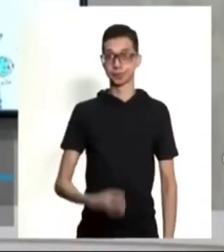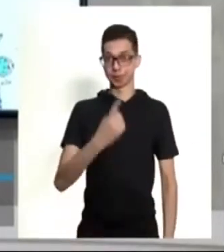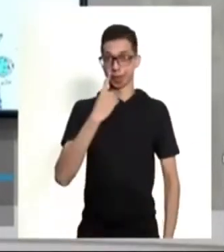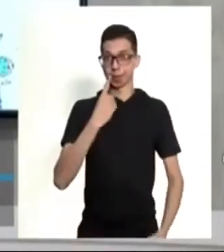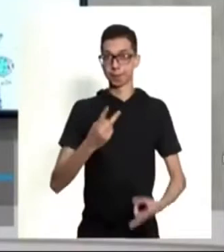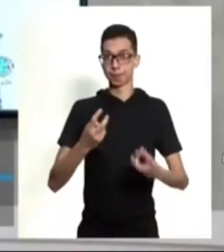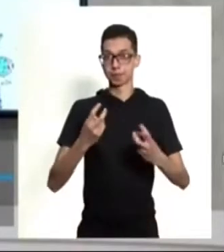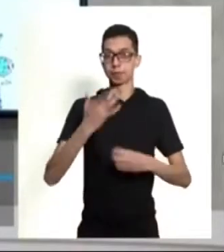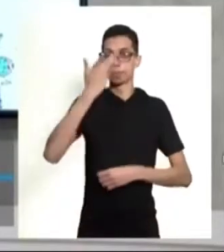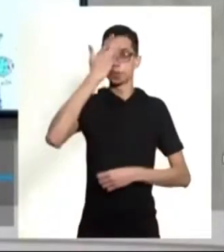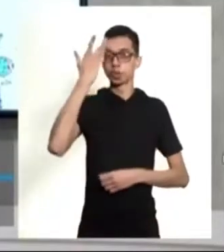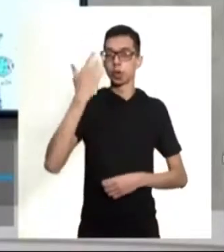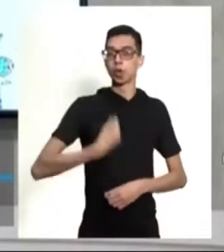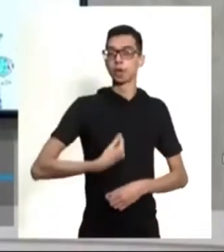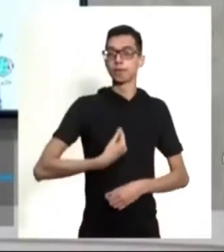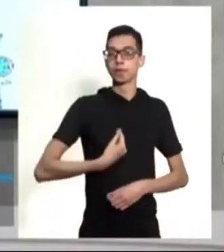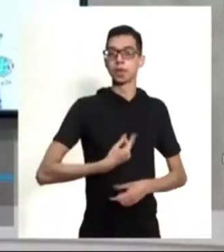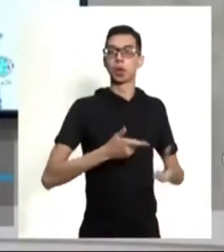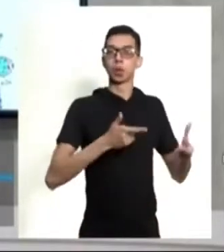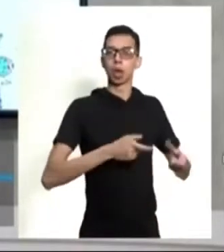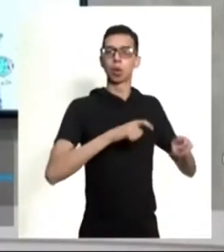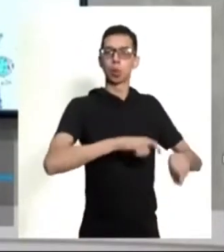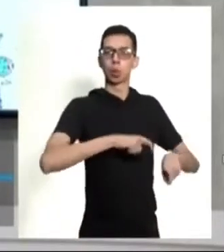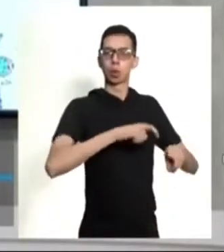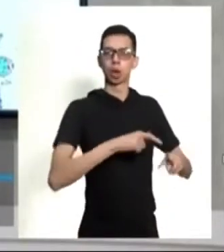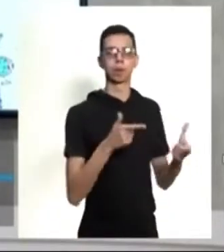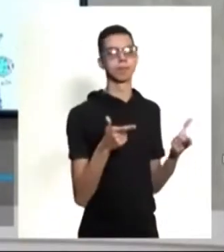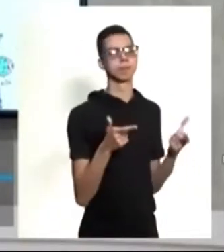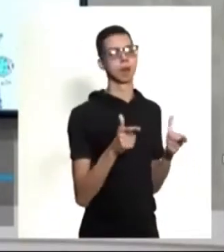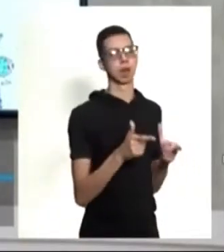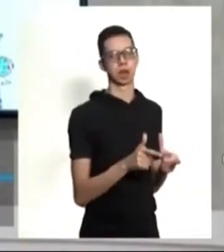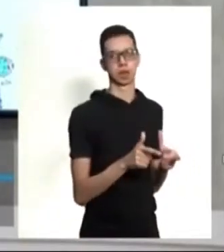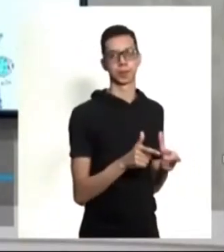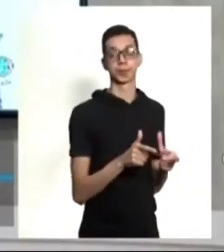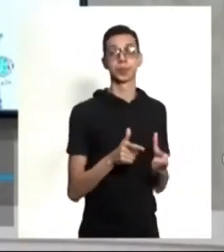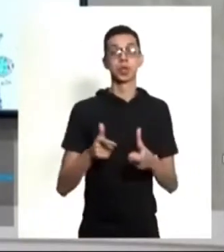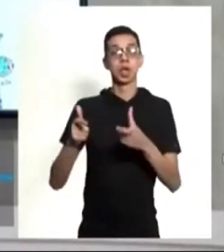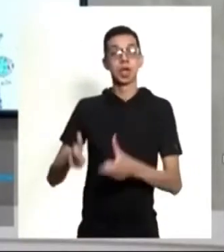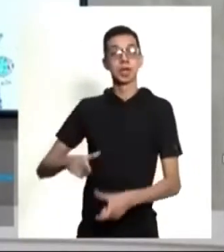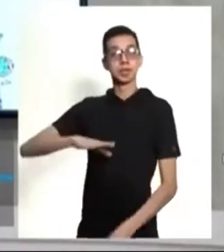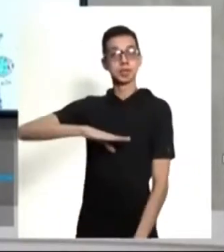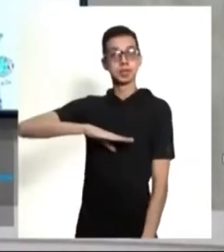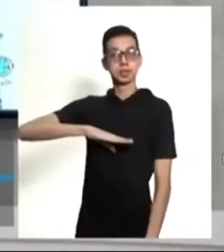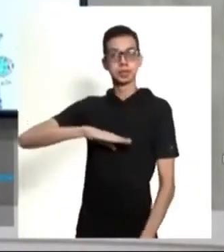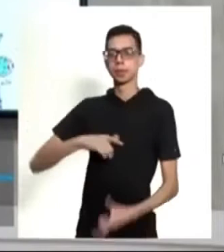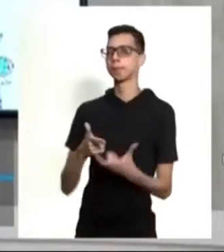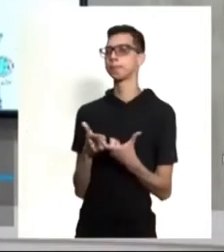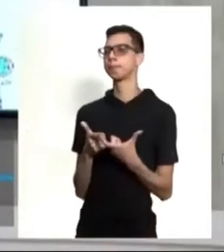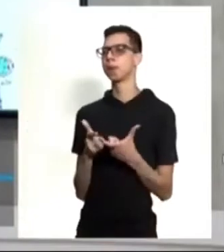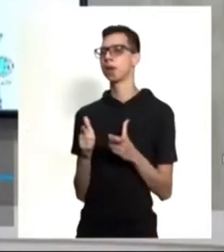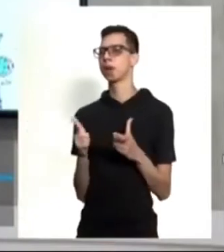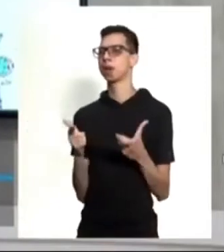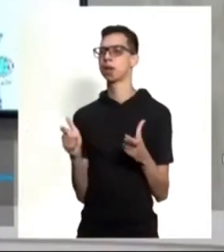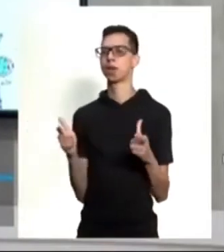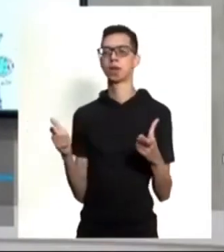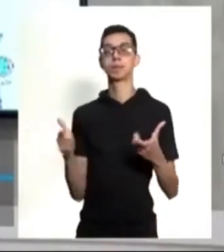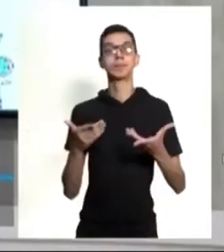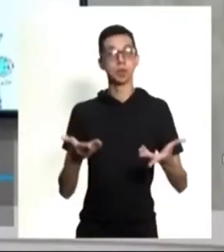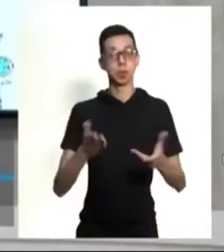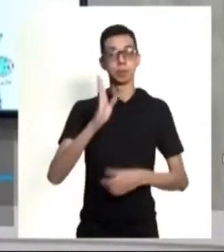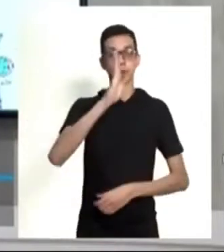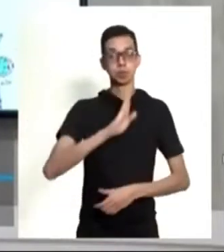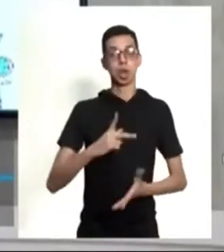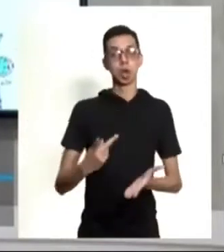vai aumentando a concentração da população urbana. Então, anota que isso é importante. O processo de urbanização brasileiro foi um fato